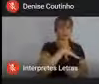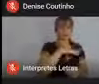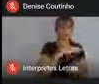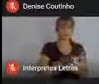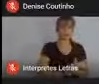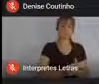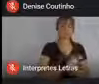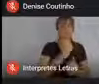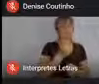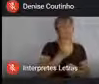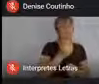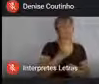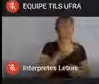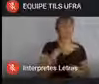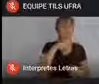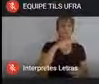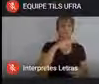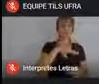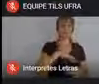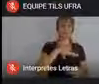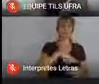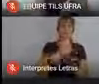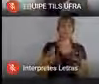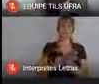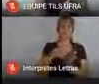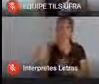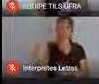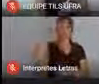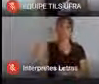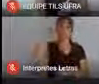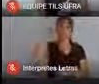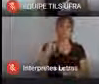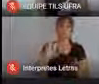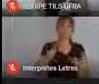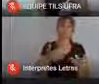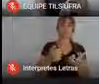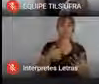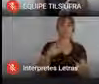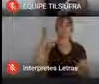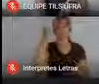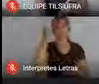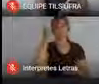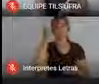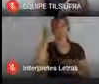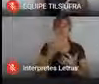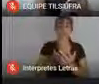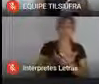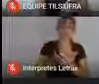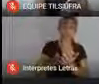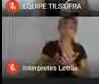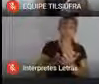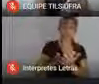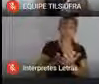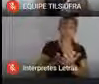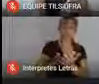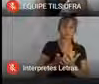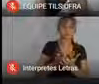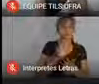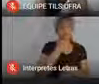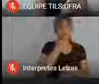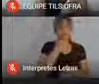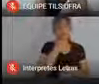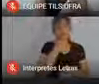questão que eu coloco aqui, que permeia nosso pensamento, os nossos estudos, e que eu acho que